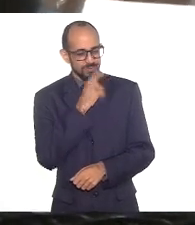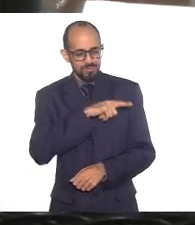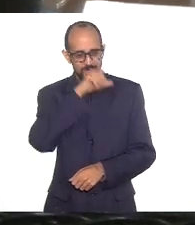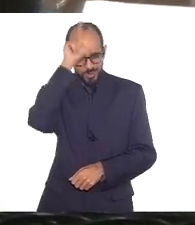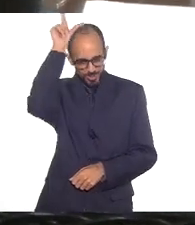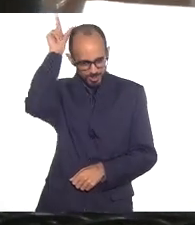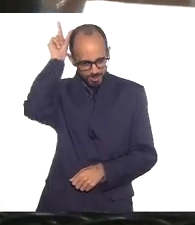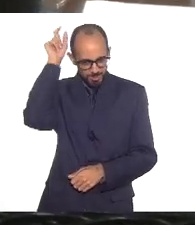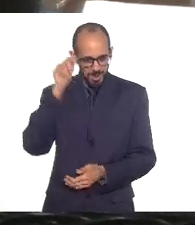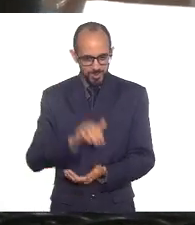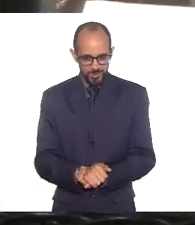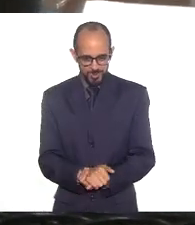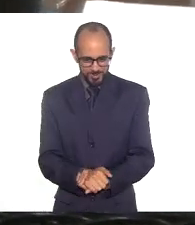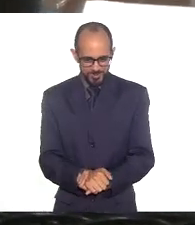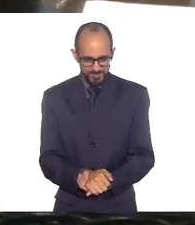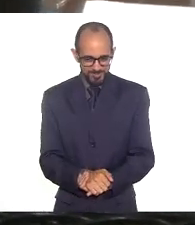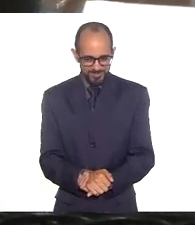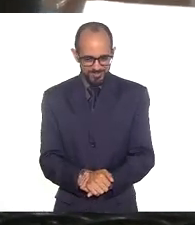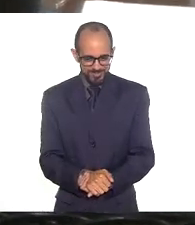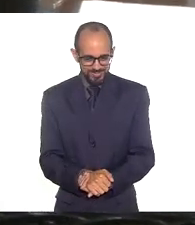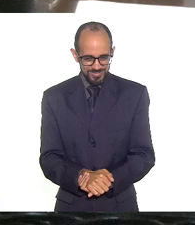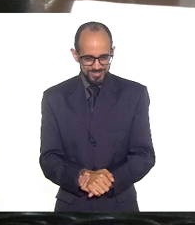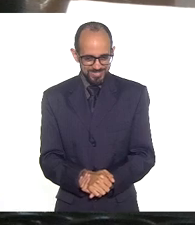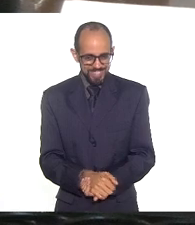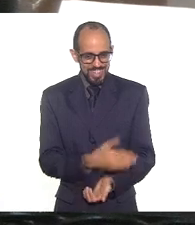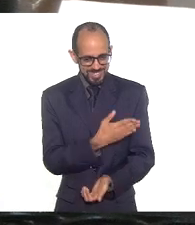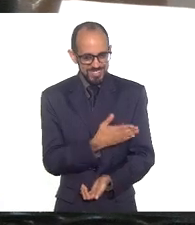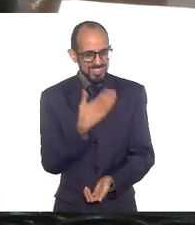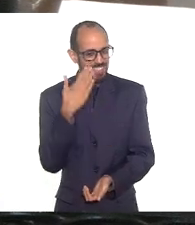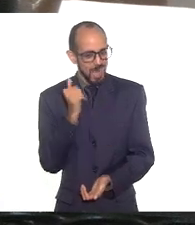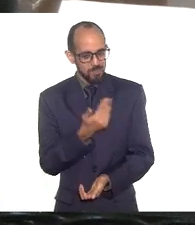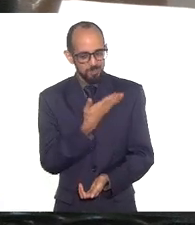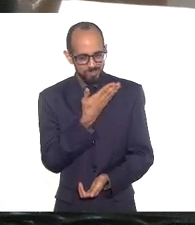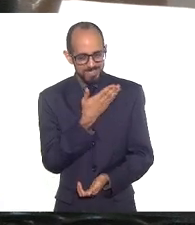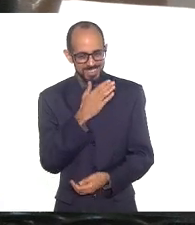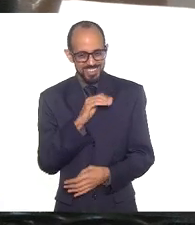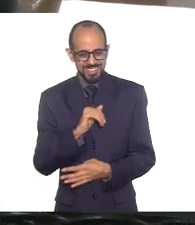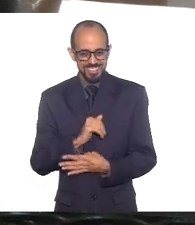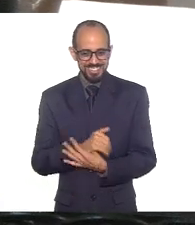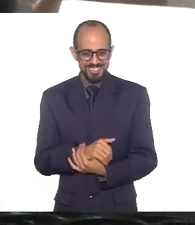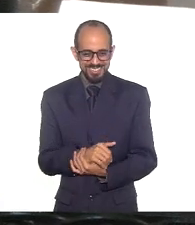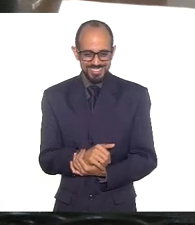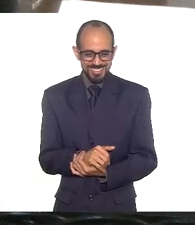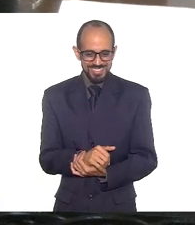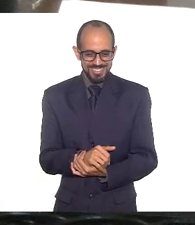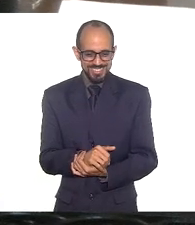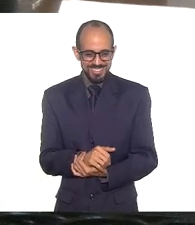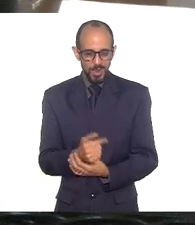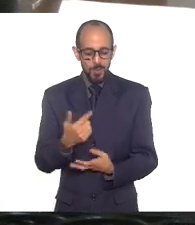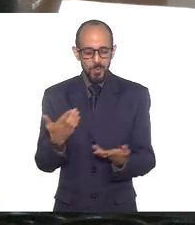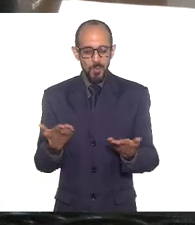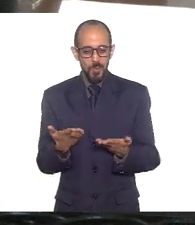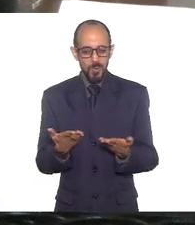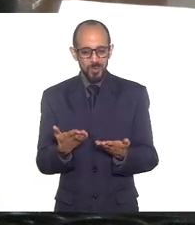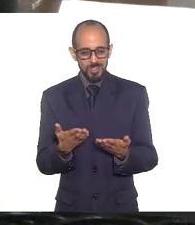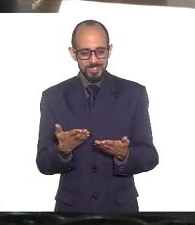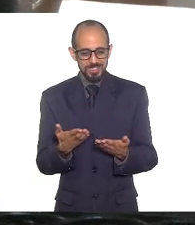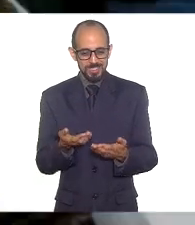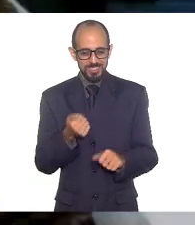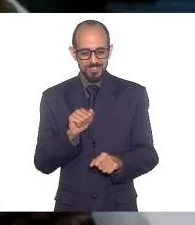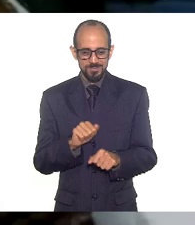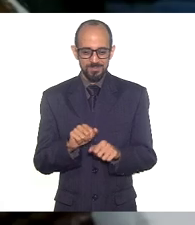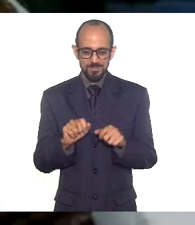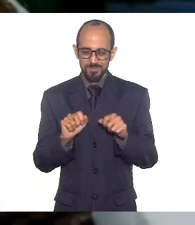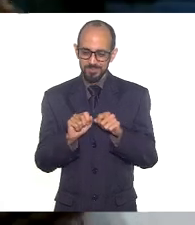Paulo Oi e eu respondo sabe disso eles Paulo estádios eu eu hoje voltei um